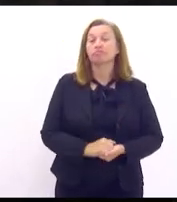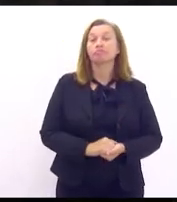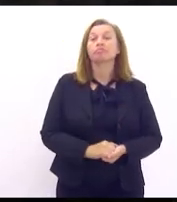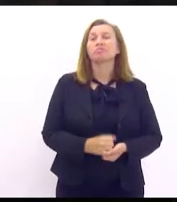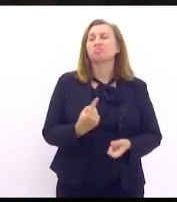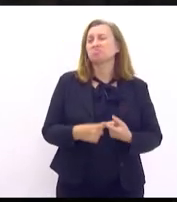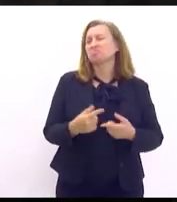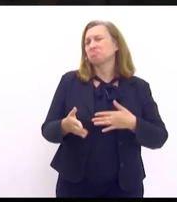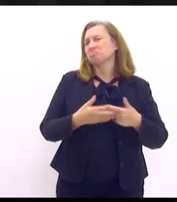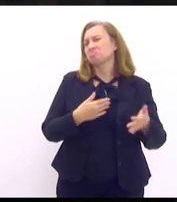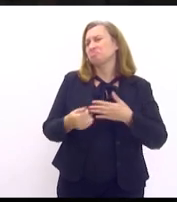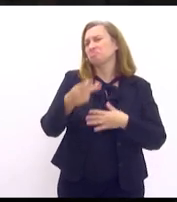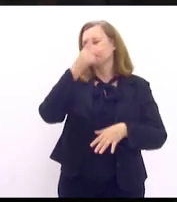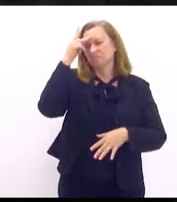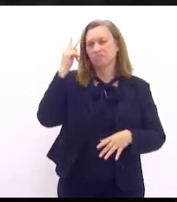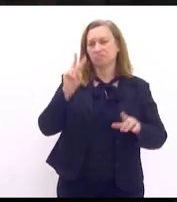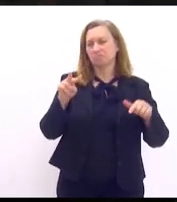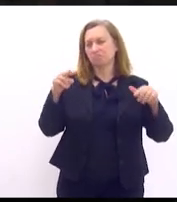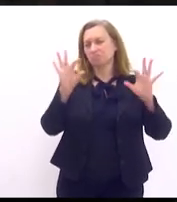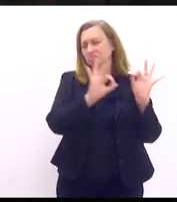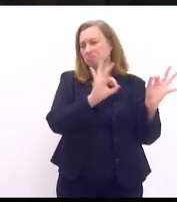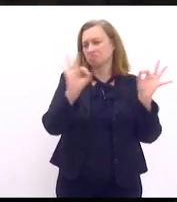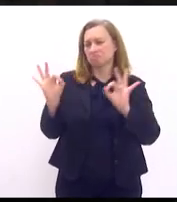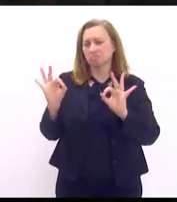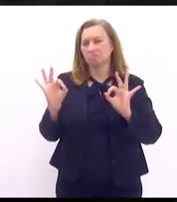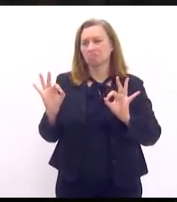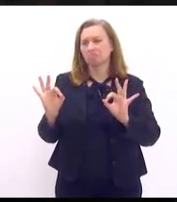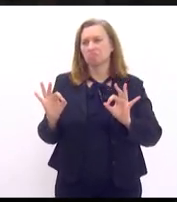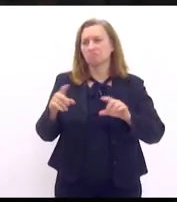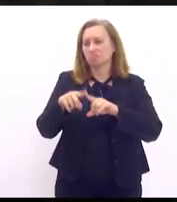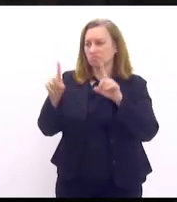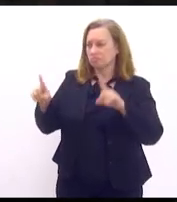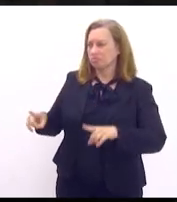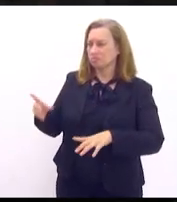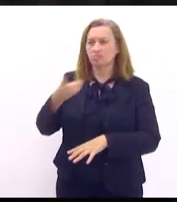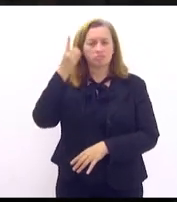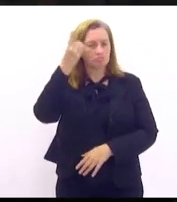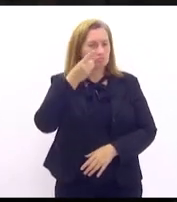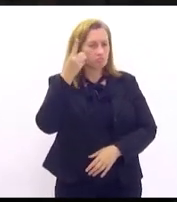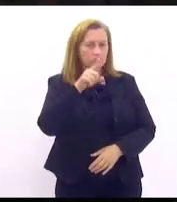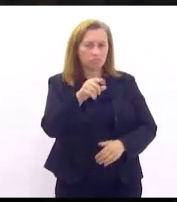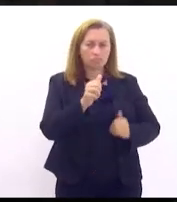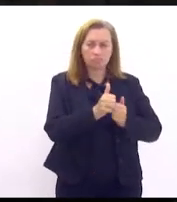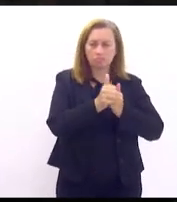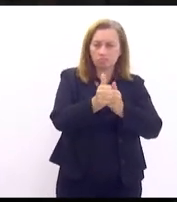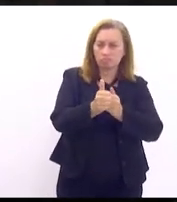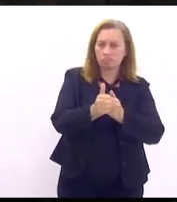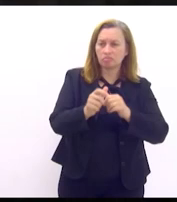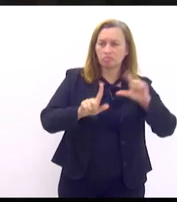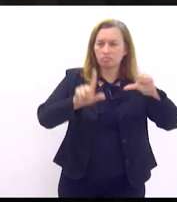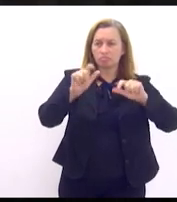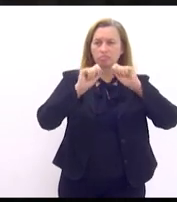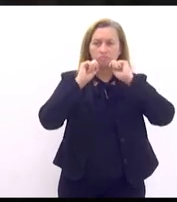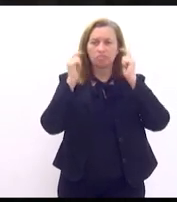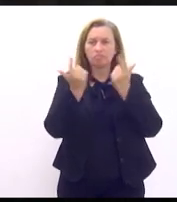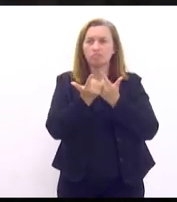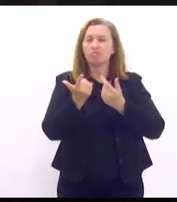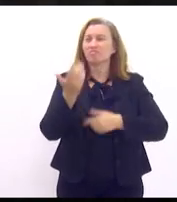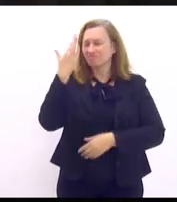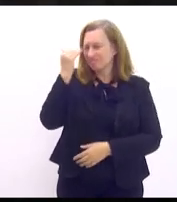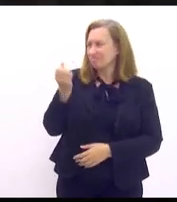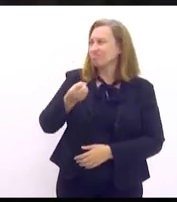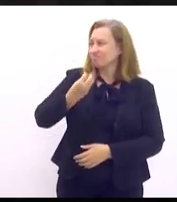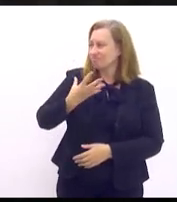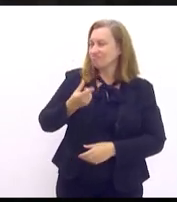Porque qualquer um que está me vendo aqui agora, seja servidores, deputados e deputadas, você que me acompanha pela TV Alerj, sabe muito bem